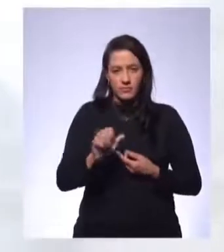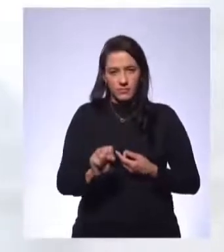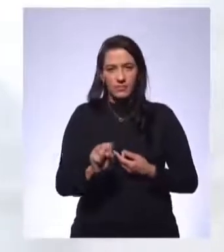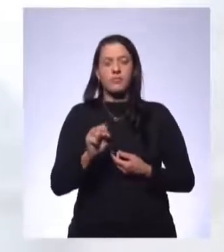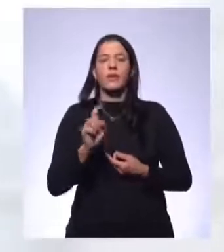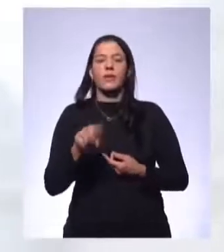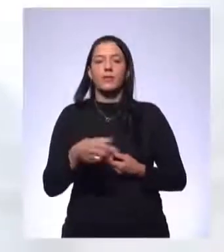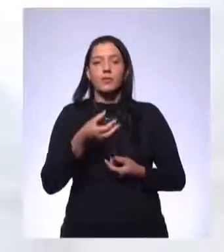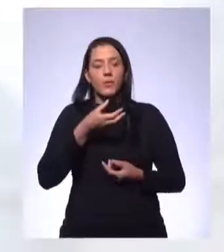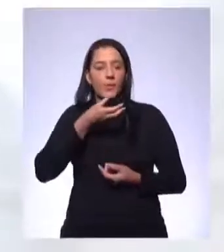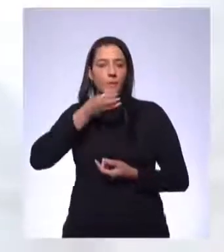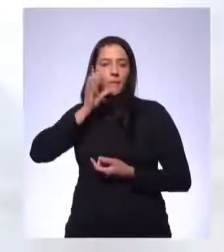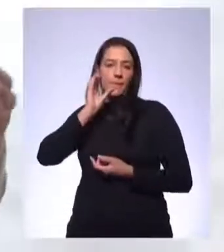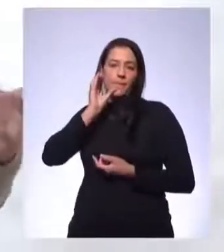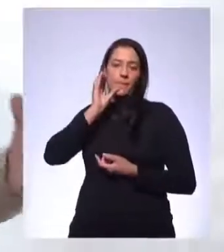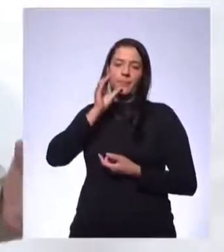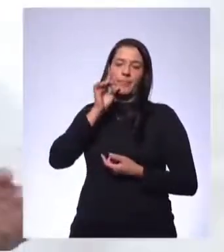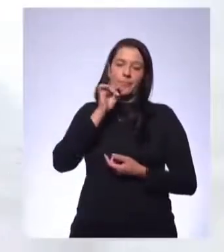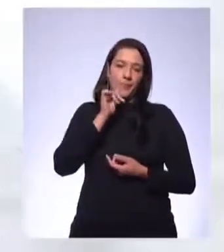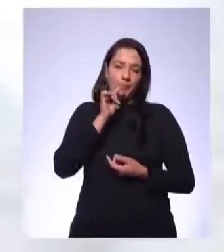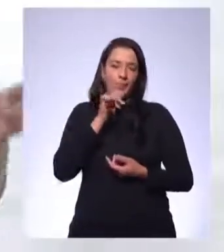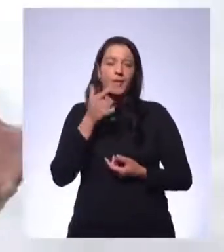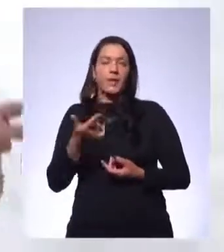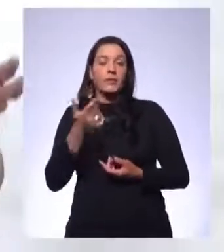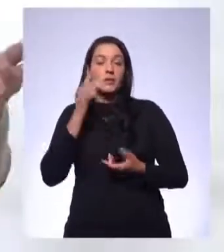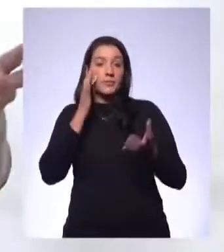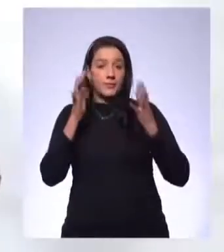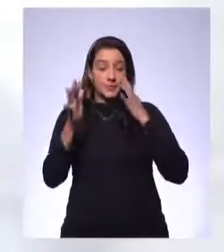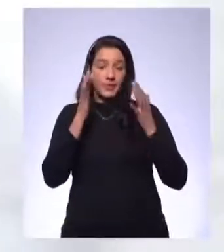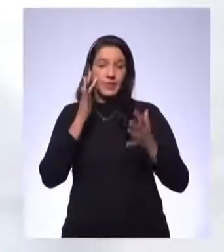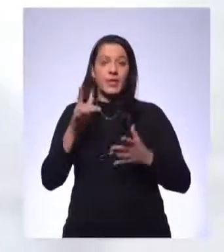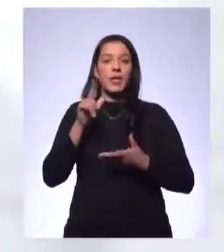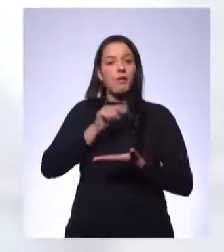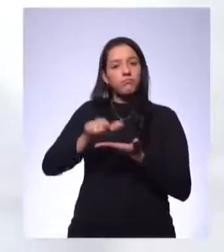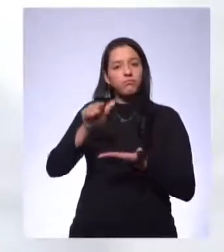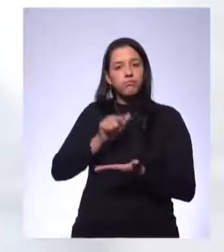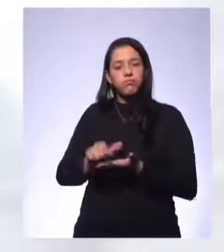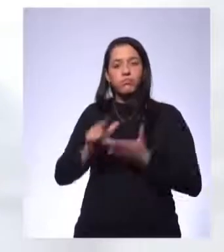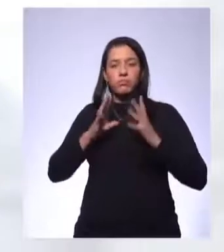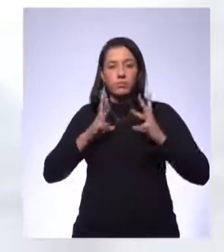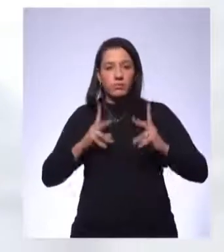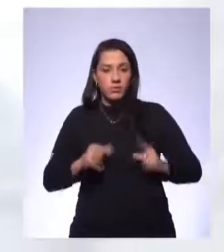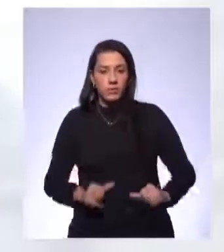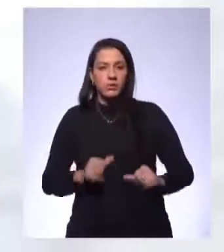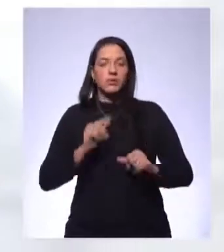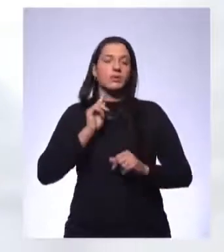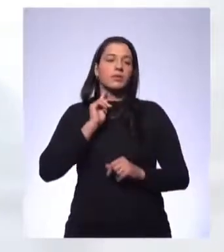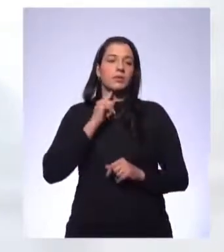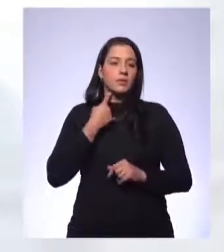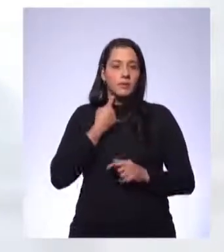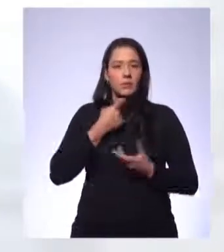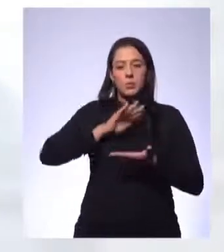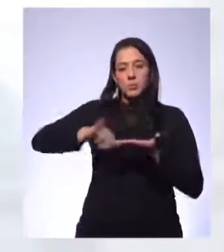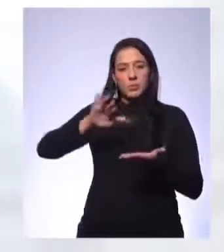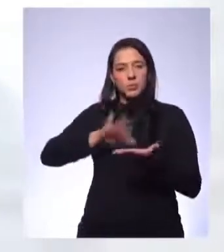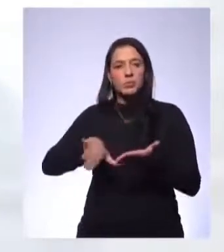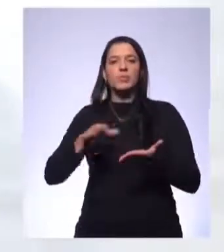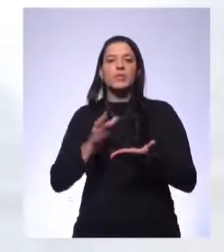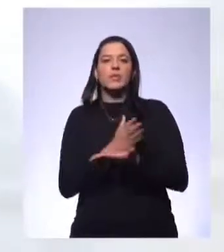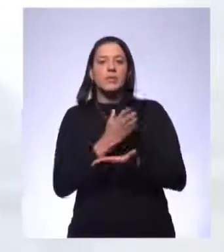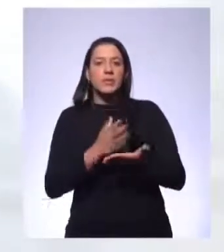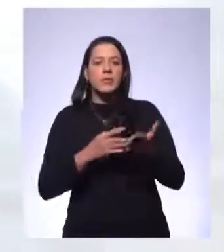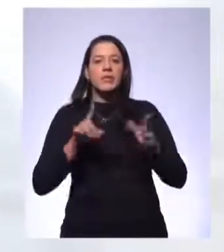do que a gente está falando. Se a gente for pensar nesse processo de hidratação, se a gente for pensar em termos moleculares